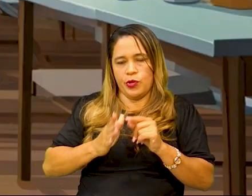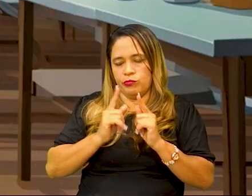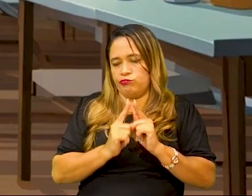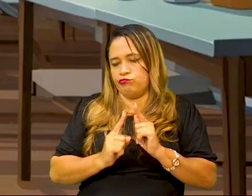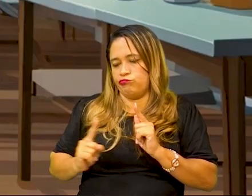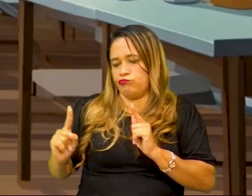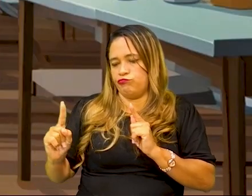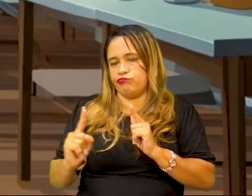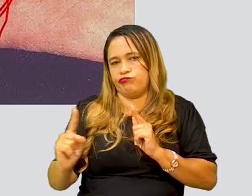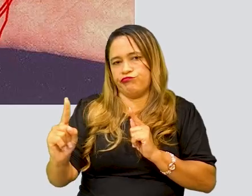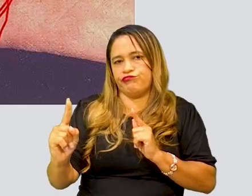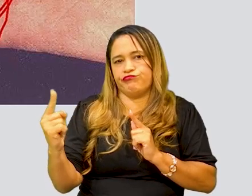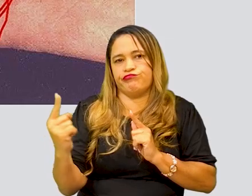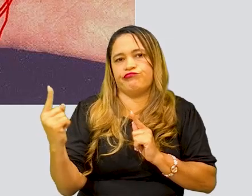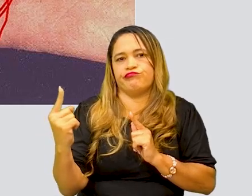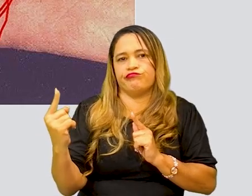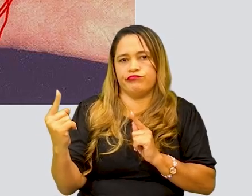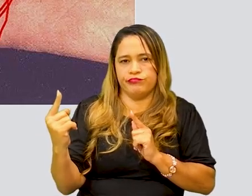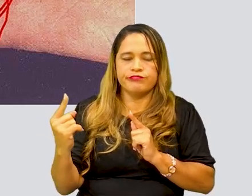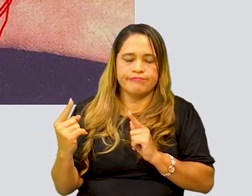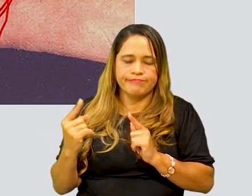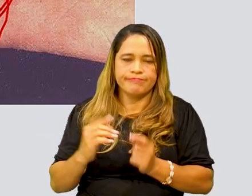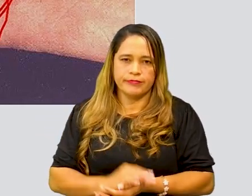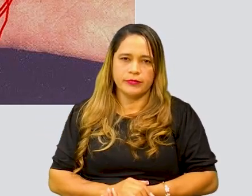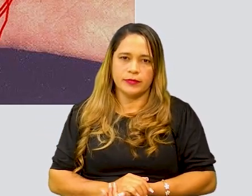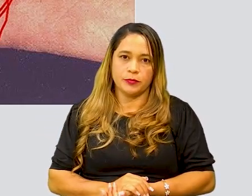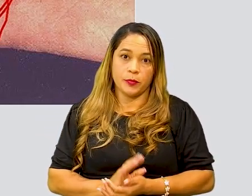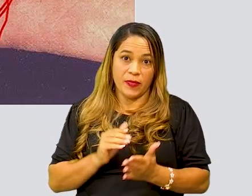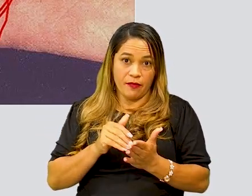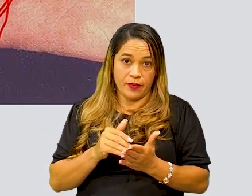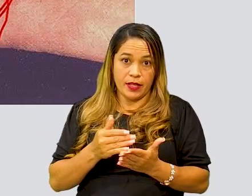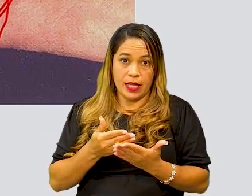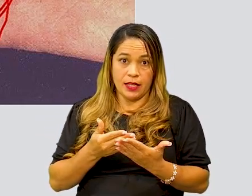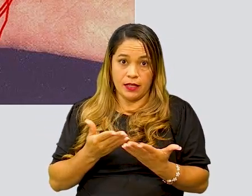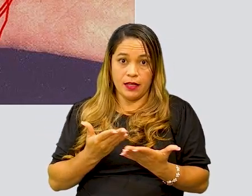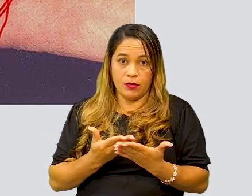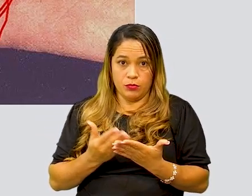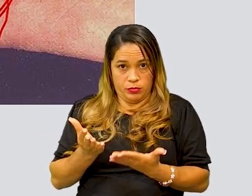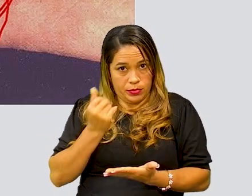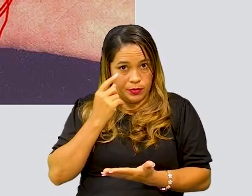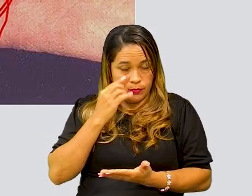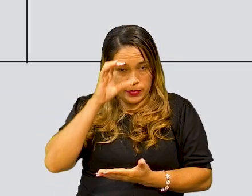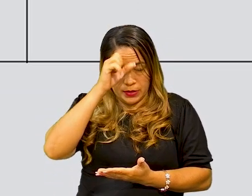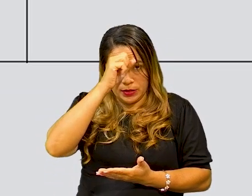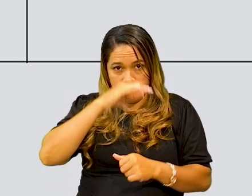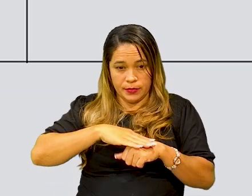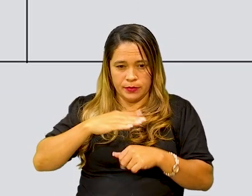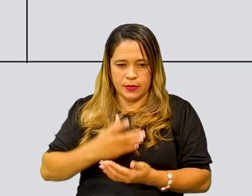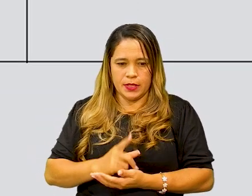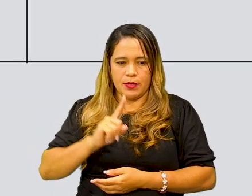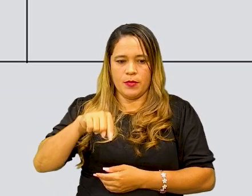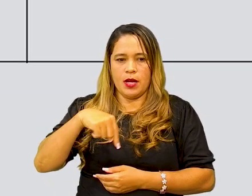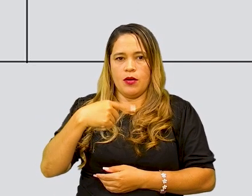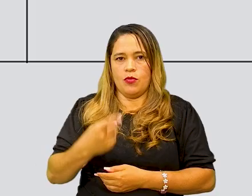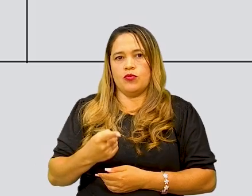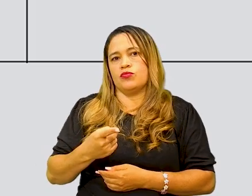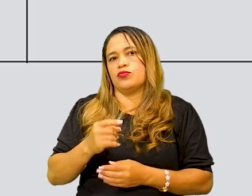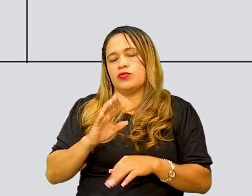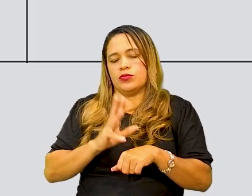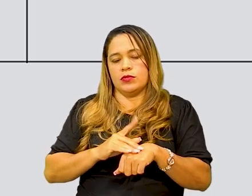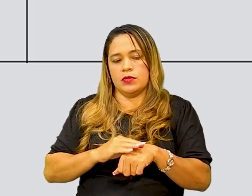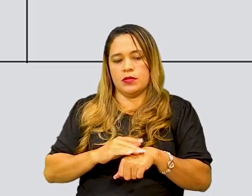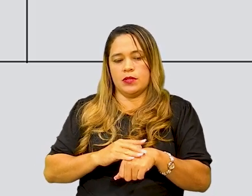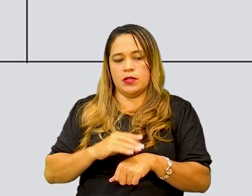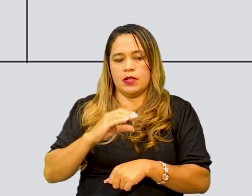social. Legal? Bora comigo agora para a gente começar a finalizar a nossa aulinha de hoje. Nós vamos falar agora de uma próxima doença, que é a